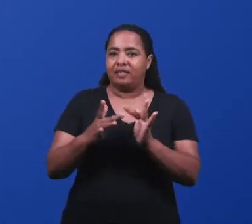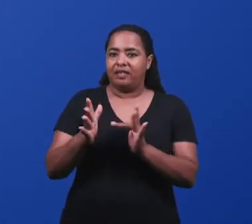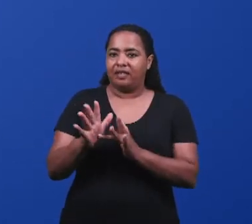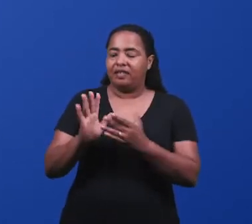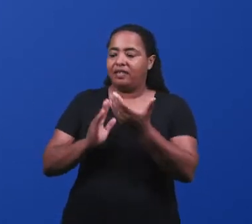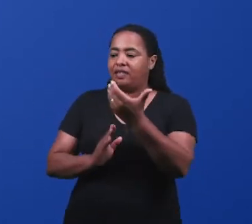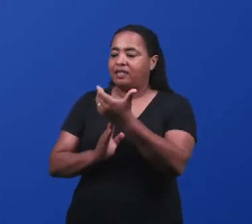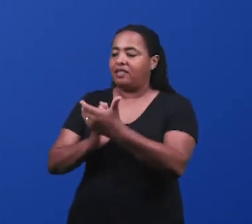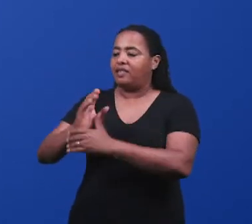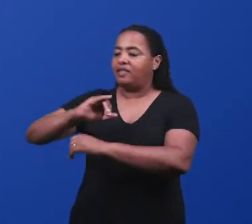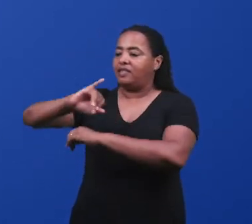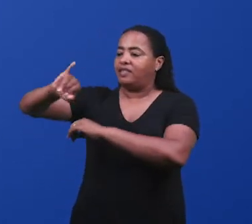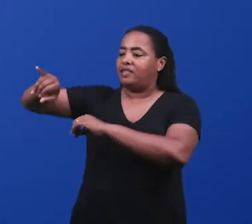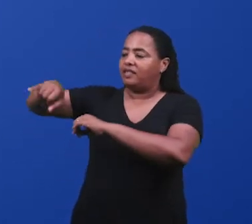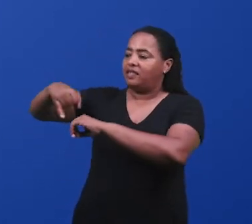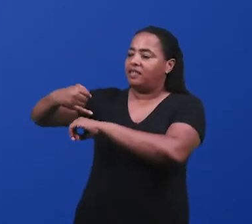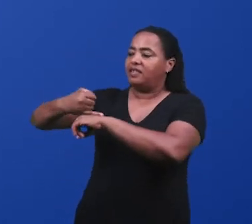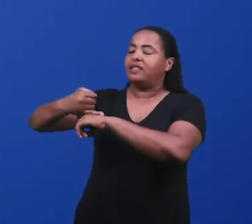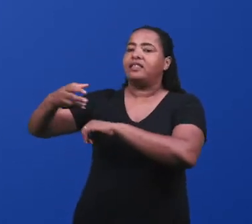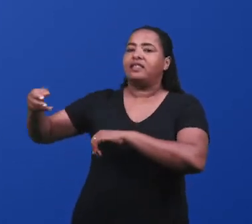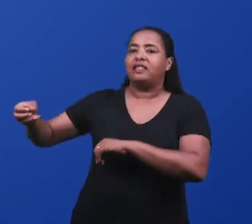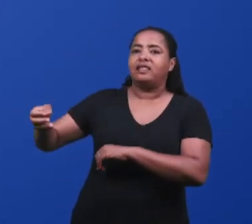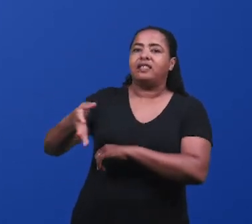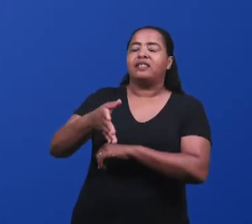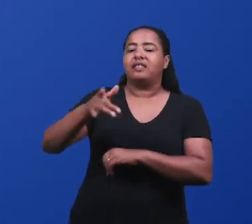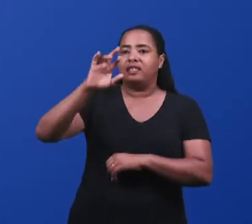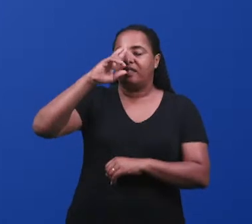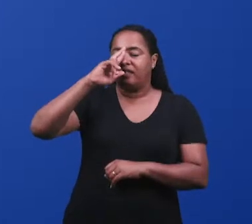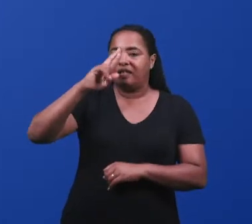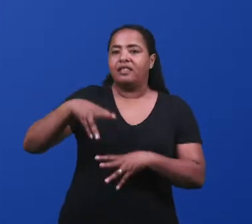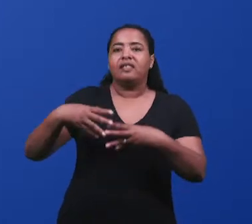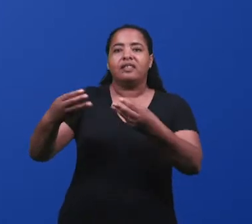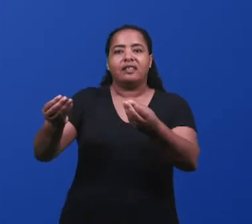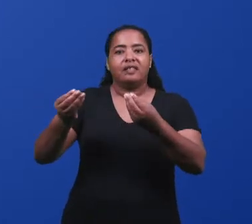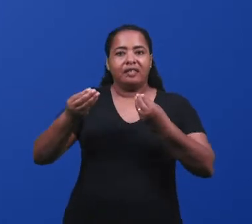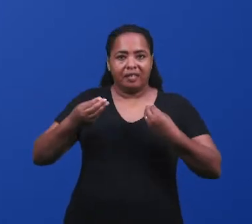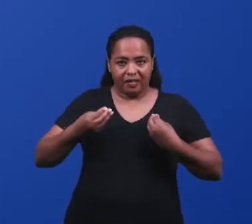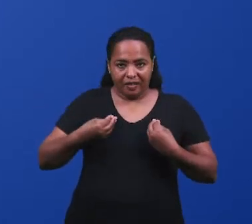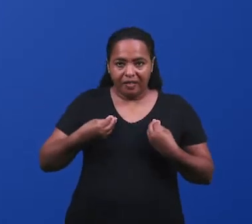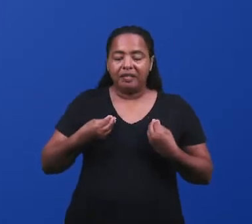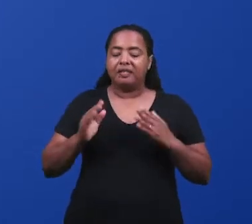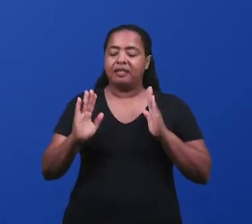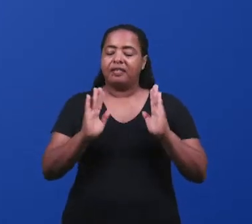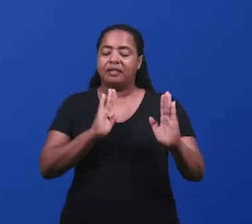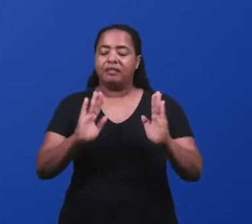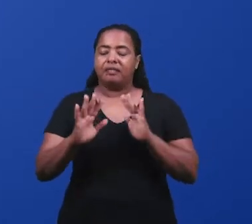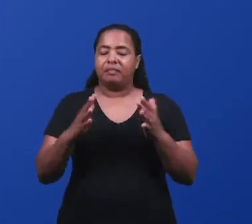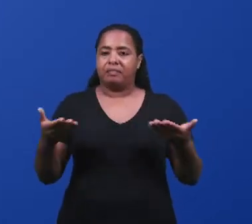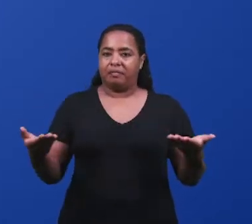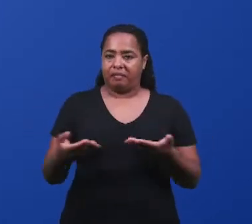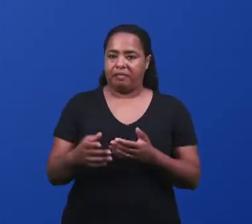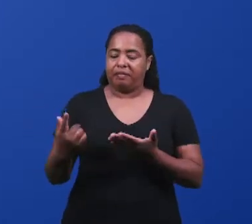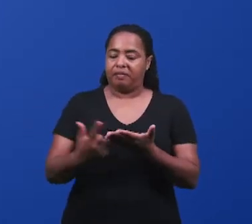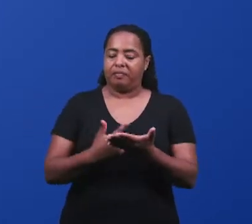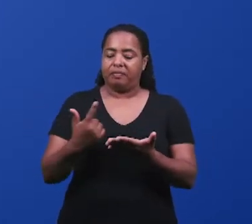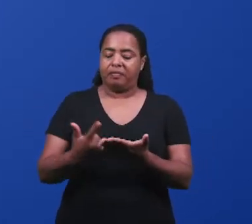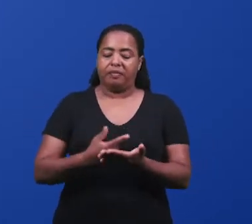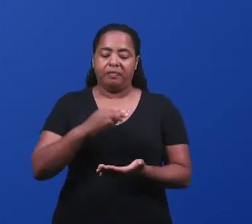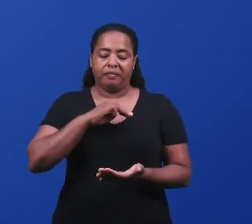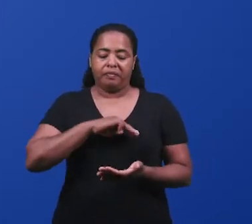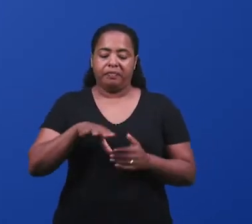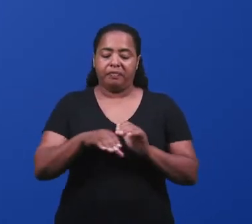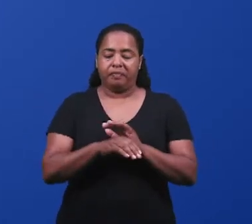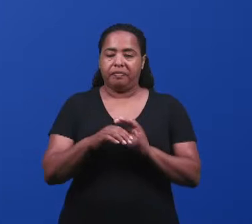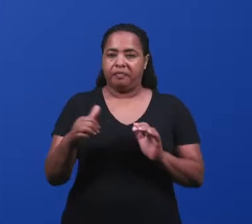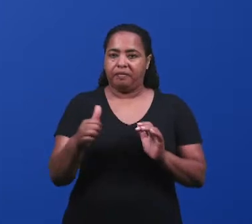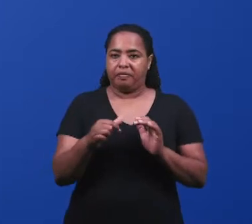até a entrada da Nova Jerusalém, que o Senhor tem nos proporcionado neste momento. Em Mateus,